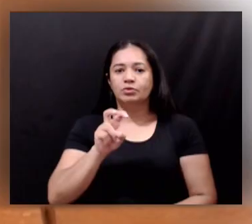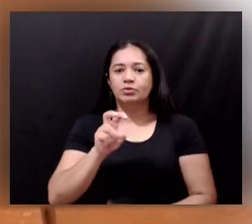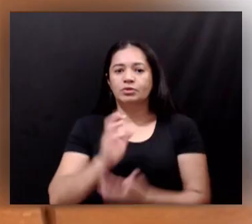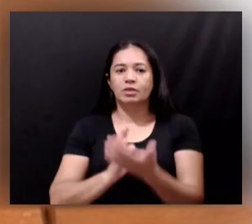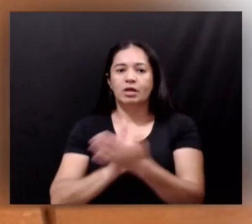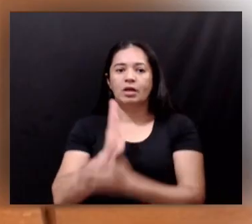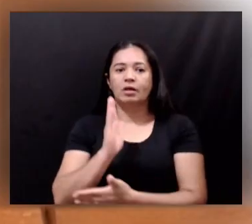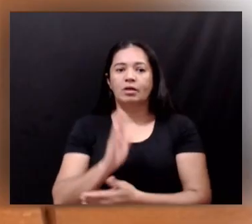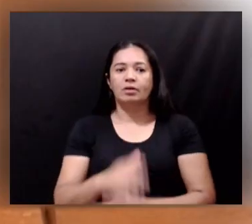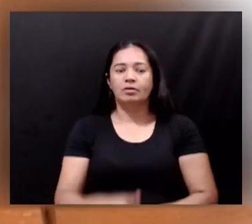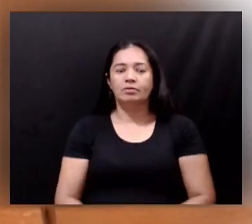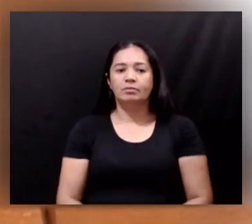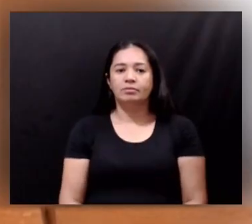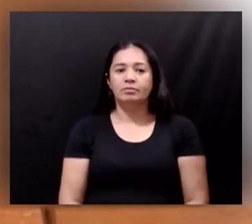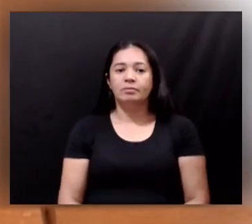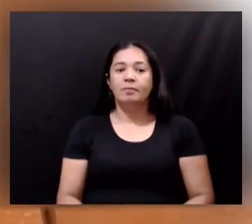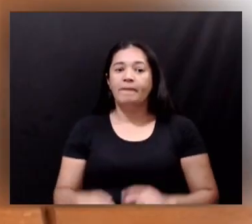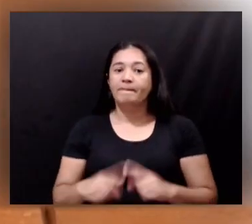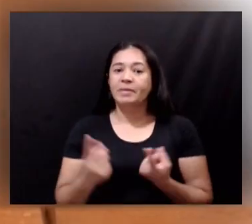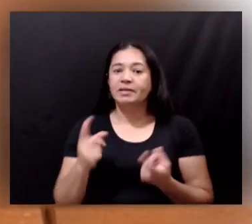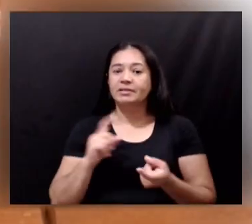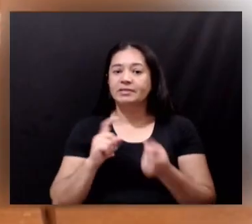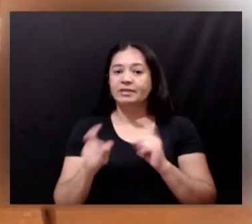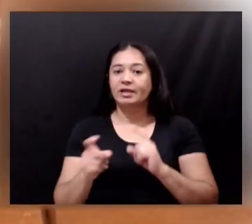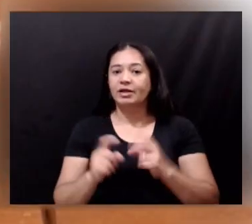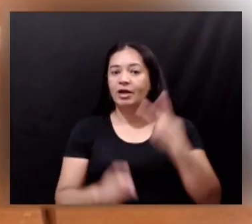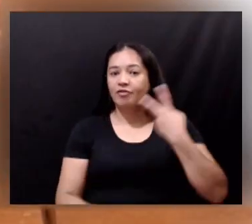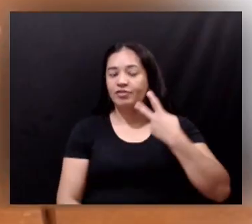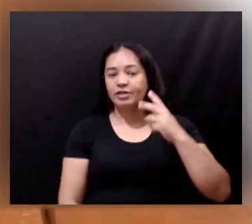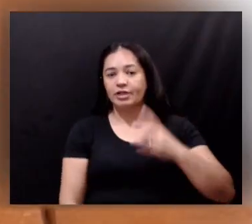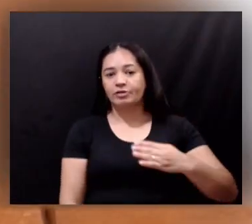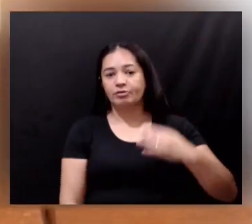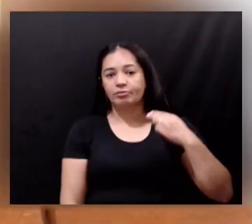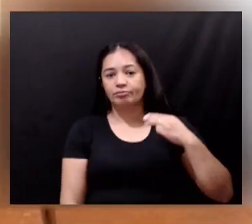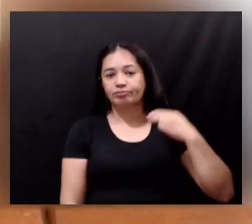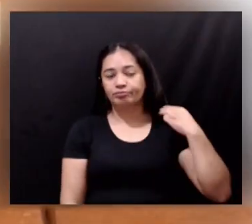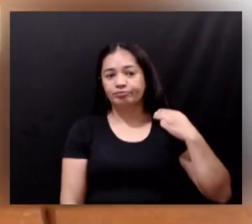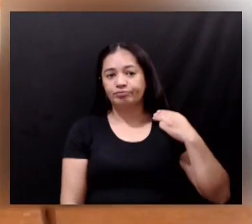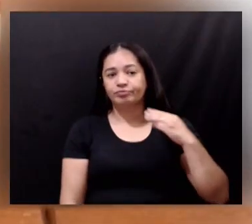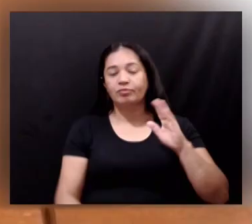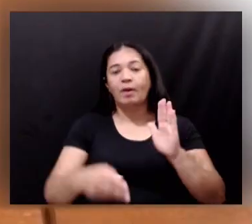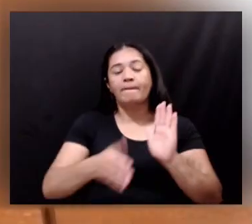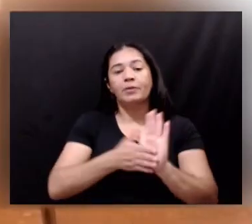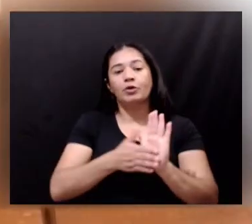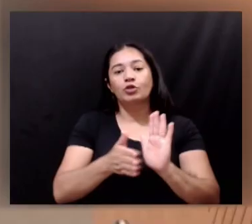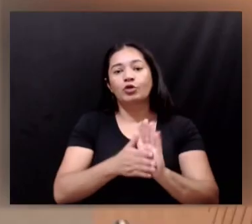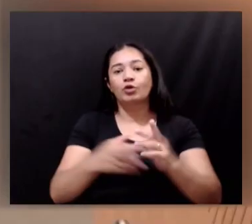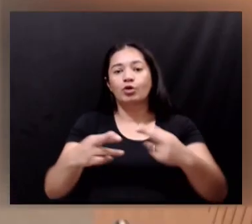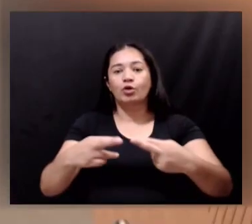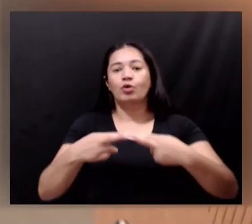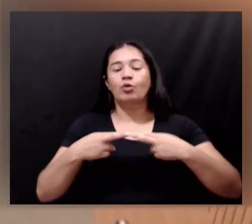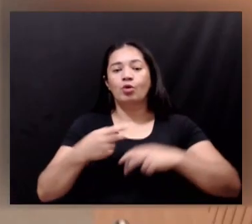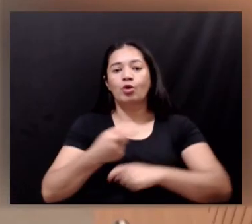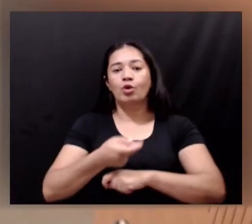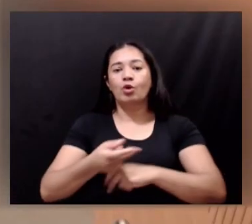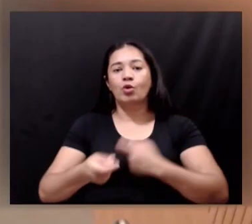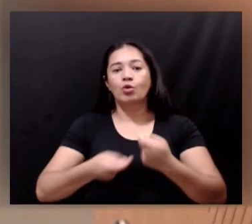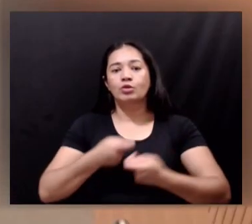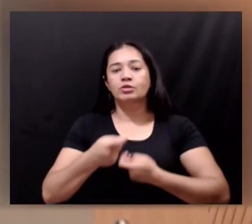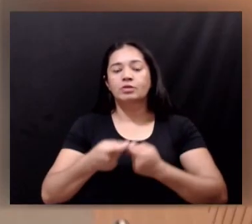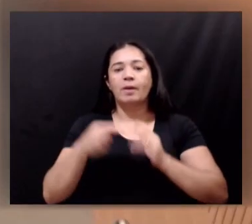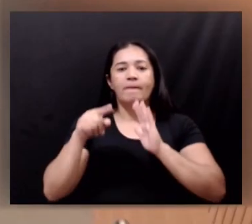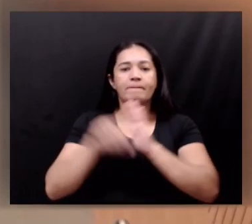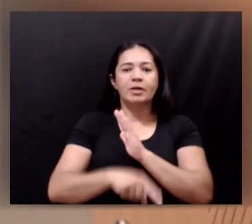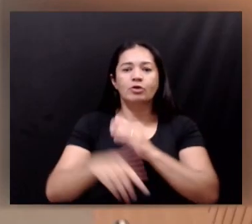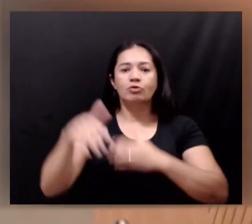na reunião, a vereadora Mariana Conte protocolou um recurso administrativo questionando a votação durante a